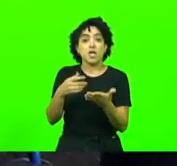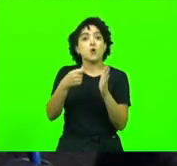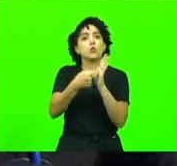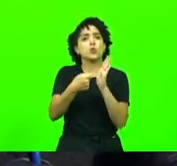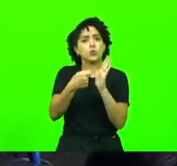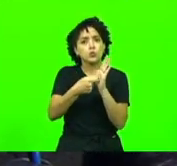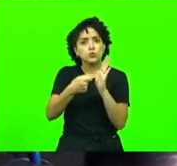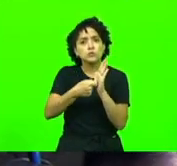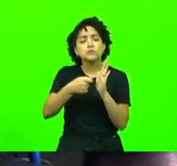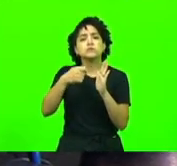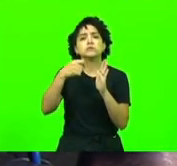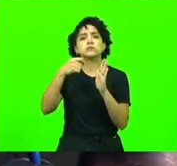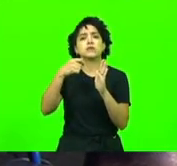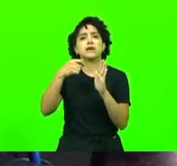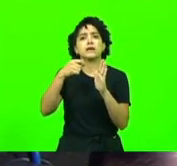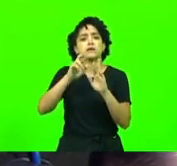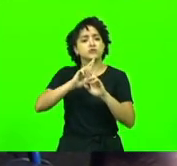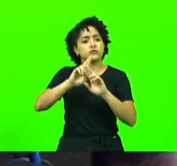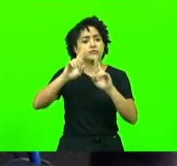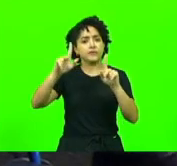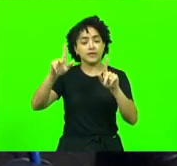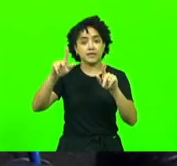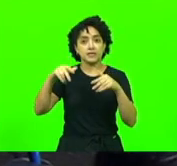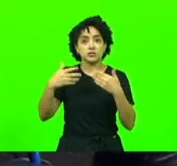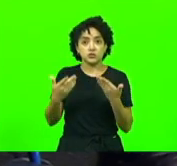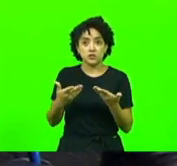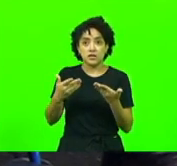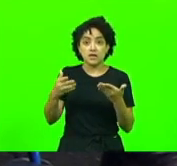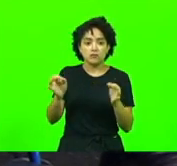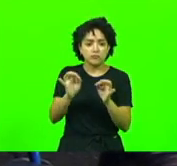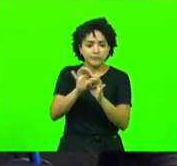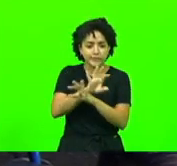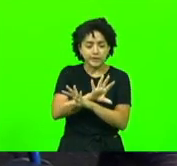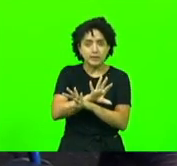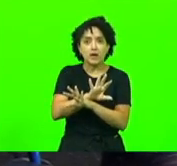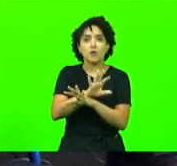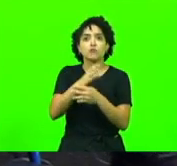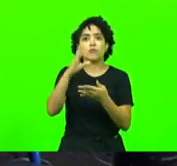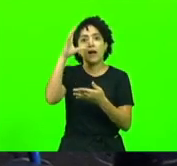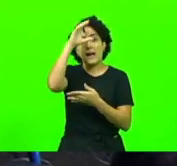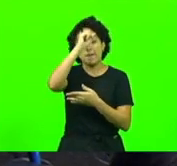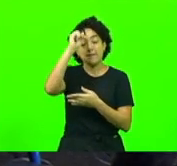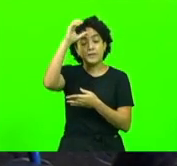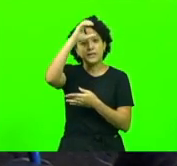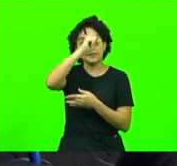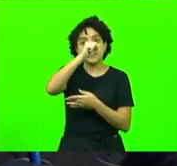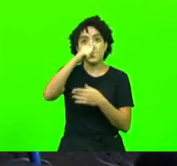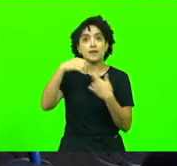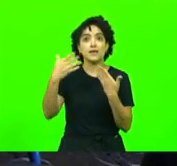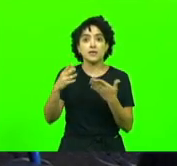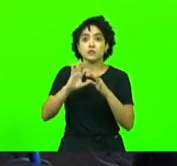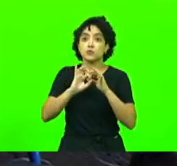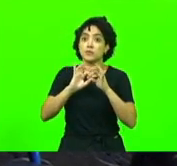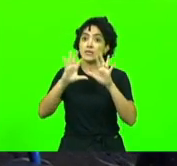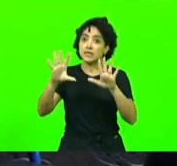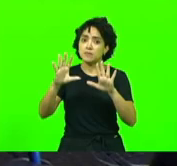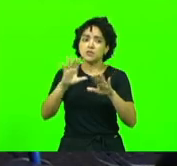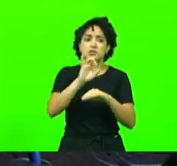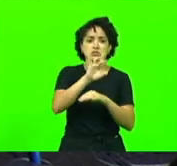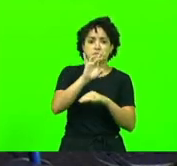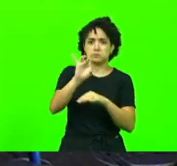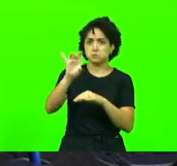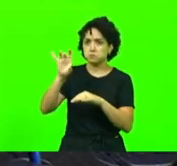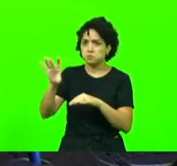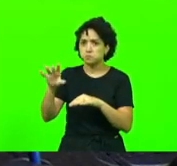diferente. Eu realmente espero que no final dessa crise nós possamos aprender um pouquinho mais sobre liberdades individuais,